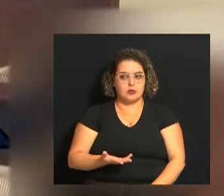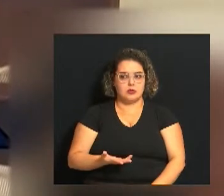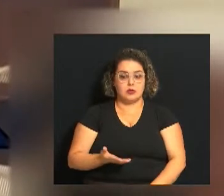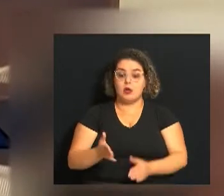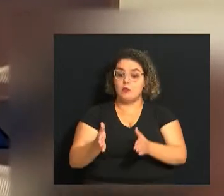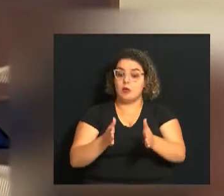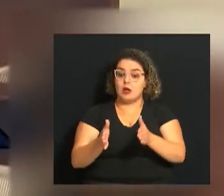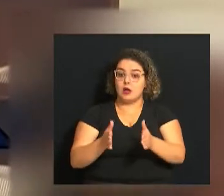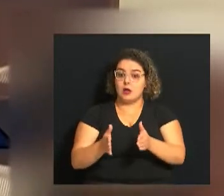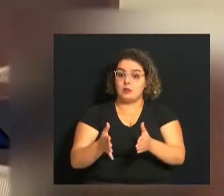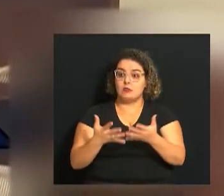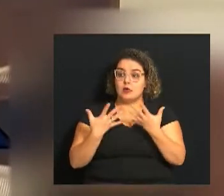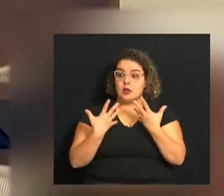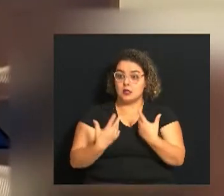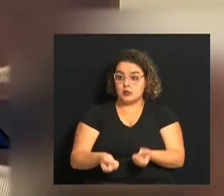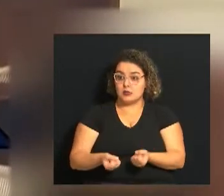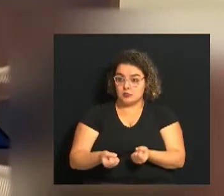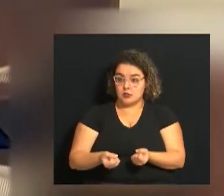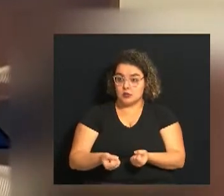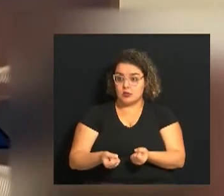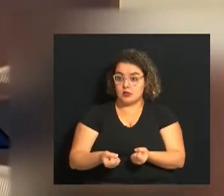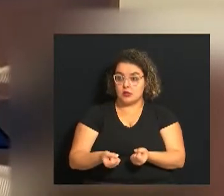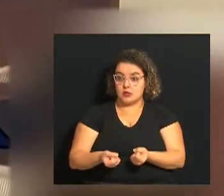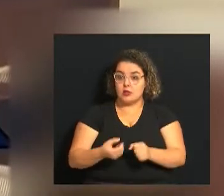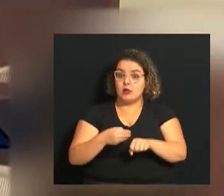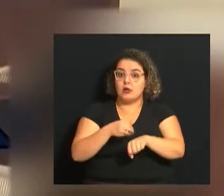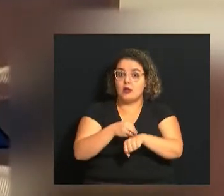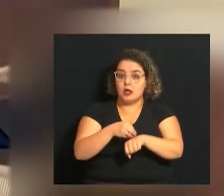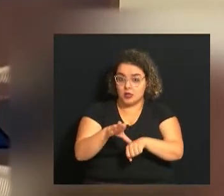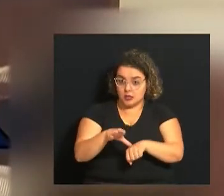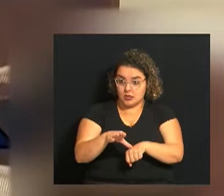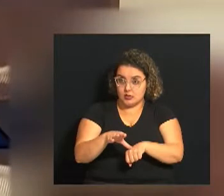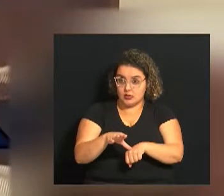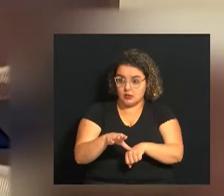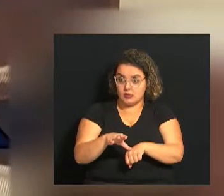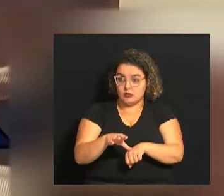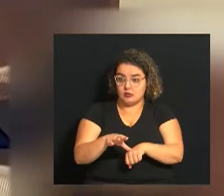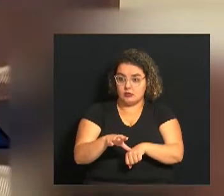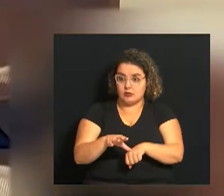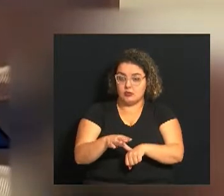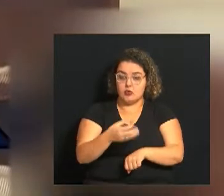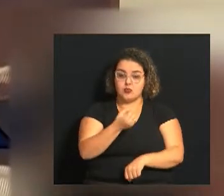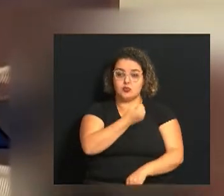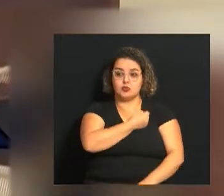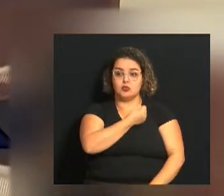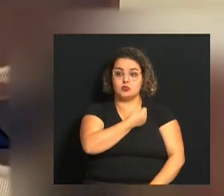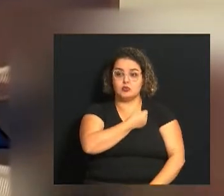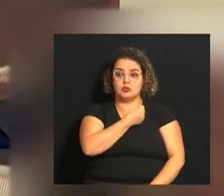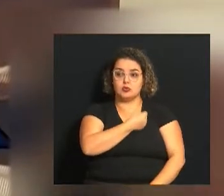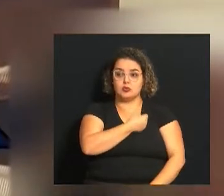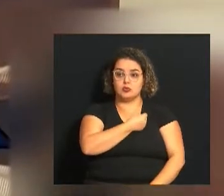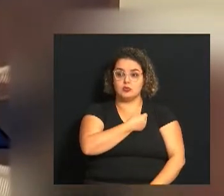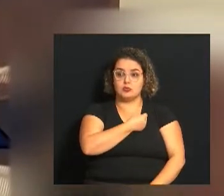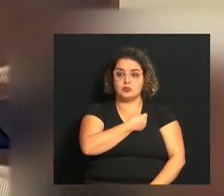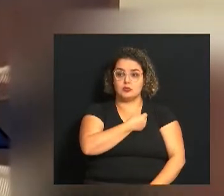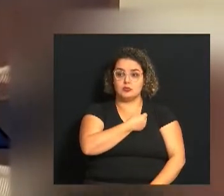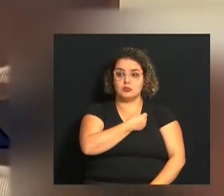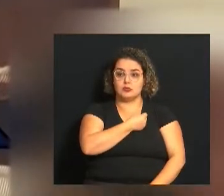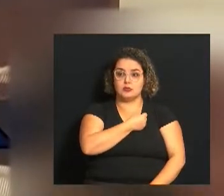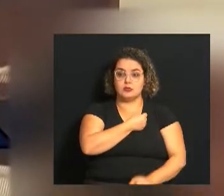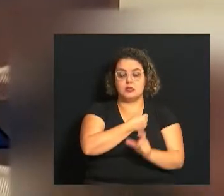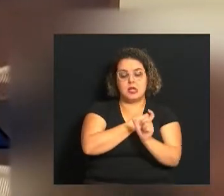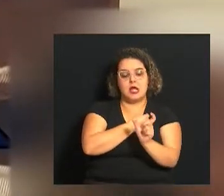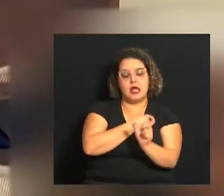recentemente passaram a indicar um tal do número da sigla